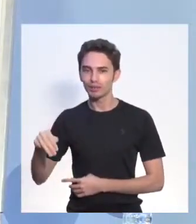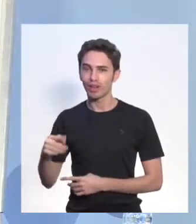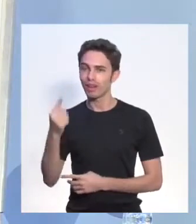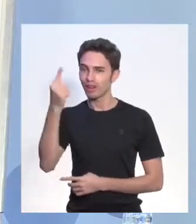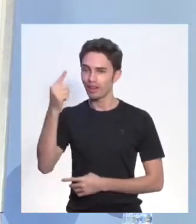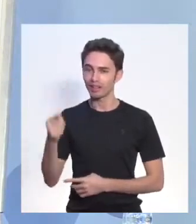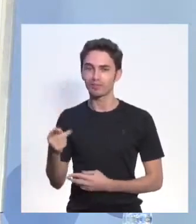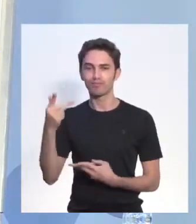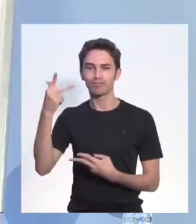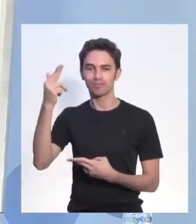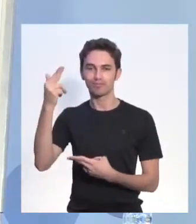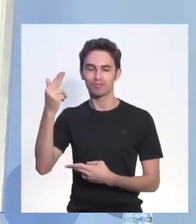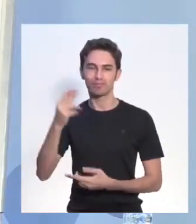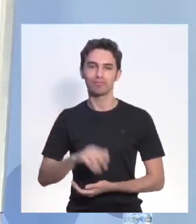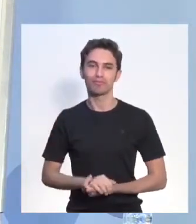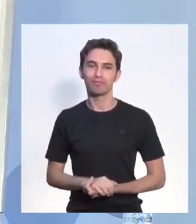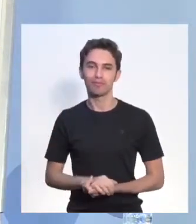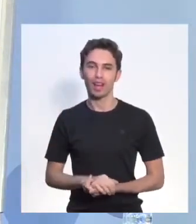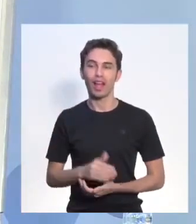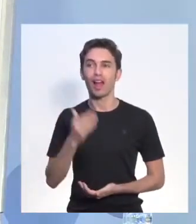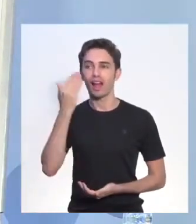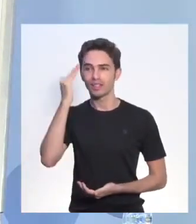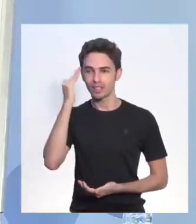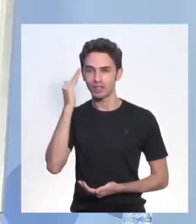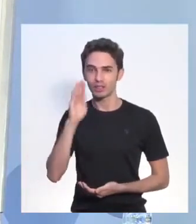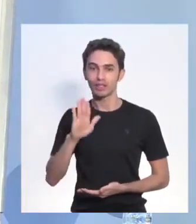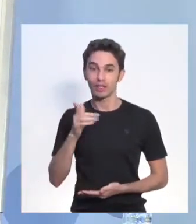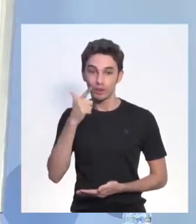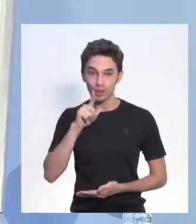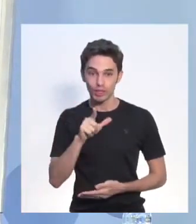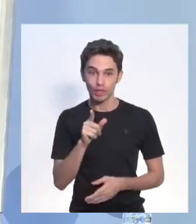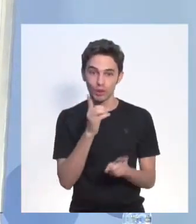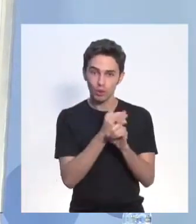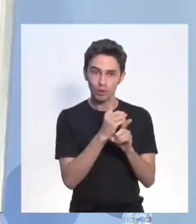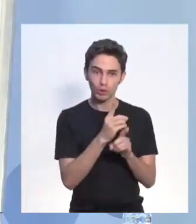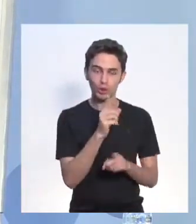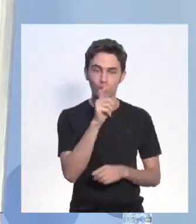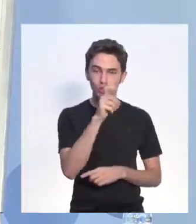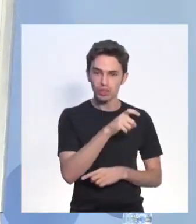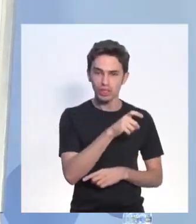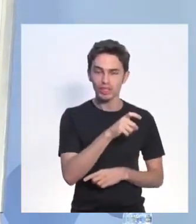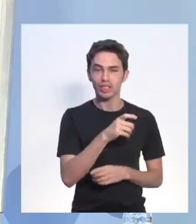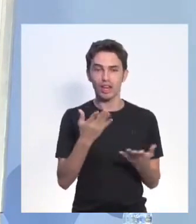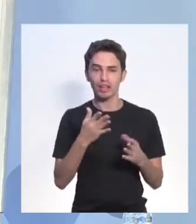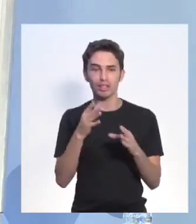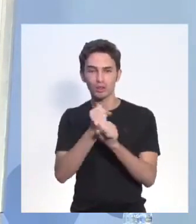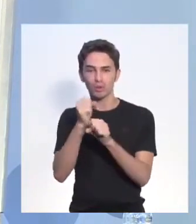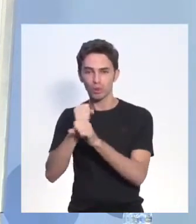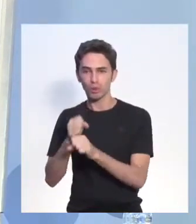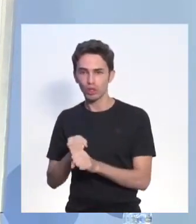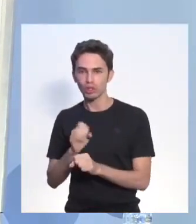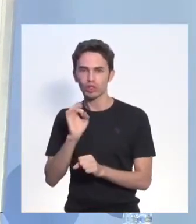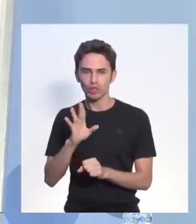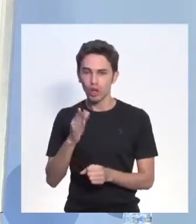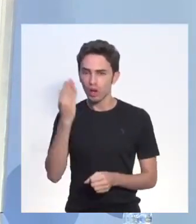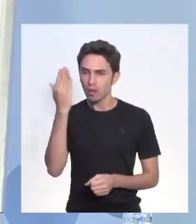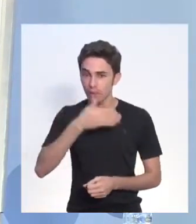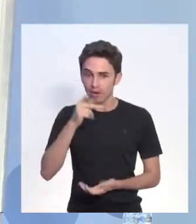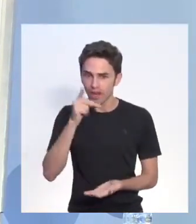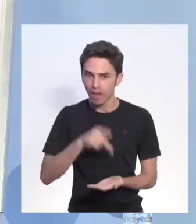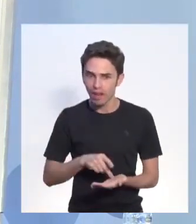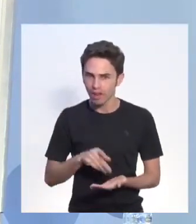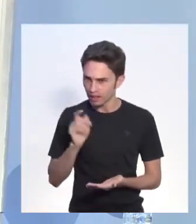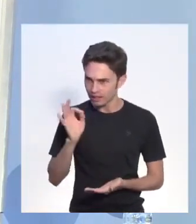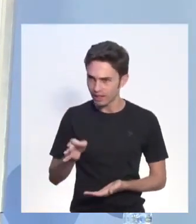41? Ah, então entendi, professora. A gente foi lá, descobriu o valor de x, encontrou cada lado e você fez esse 41 só para confirmar que realmente